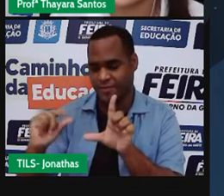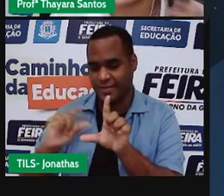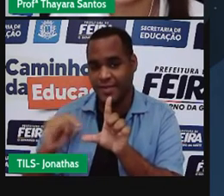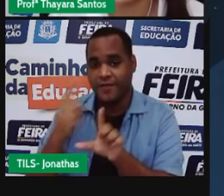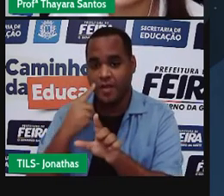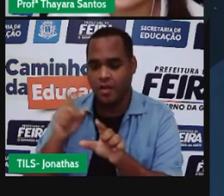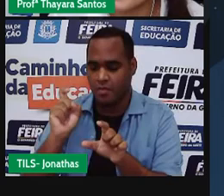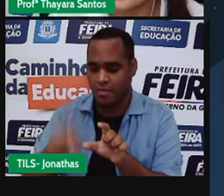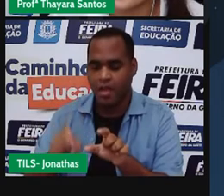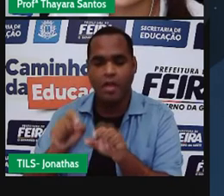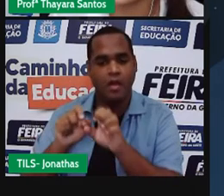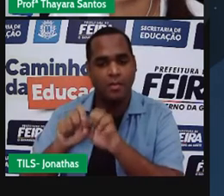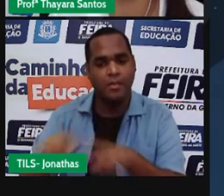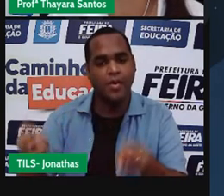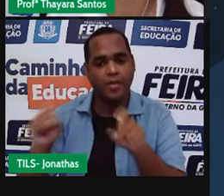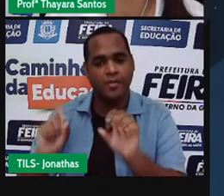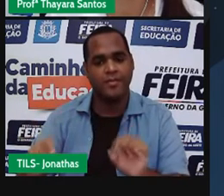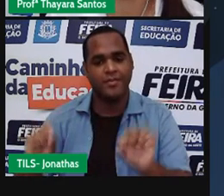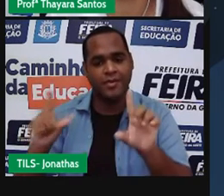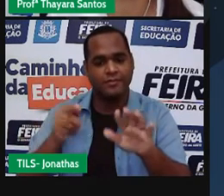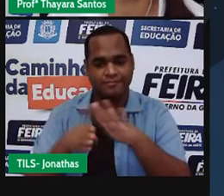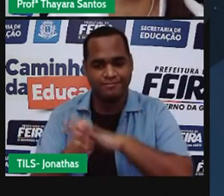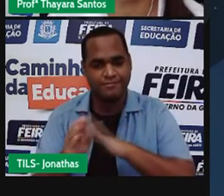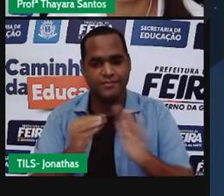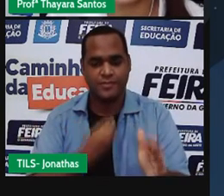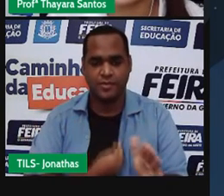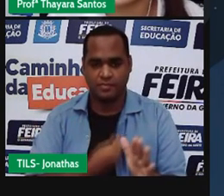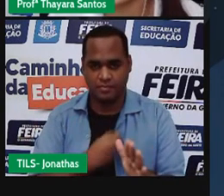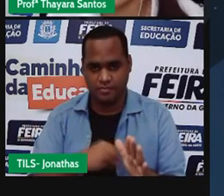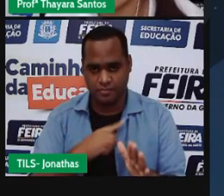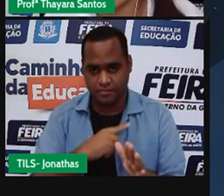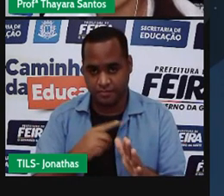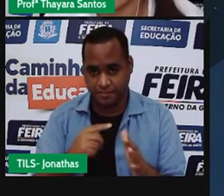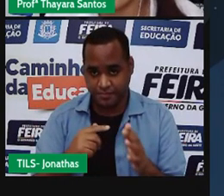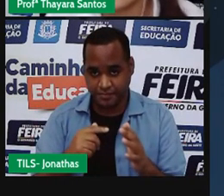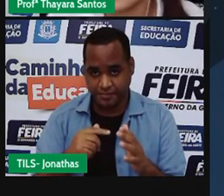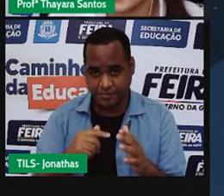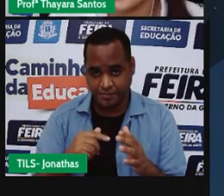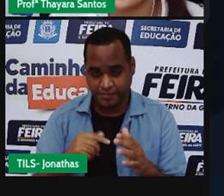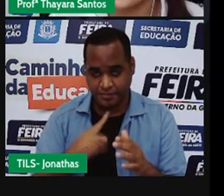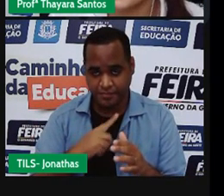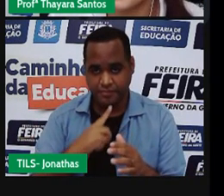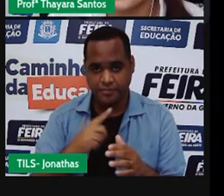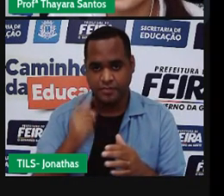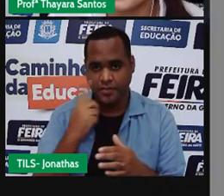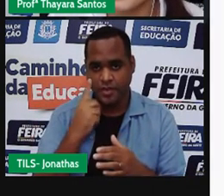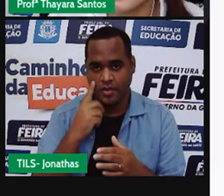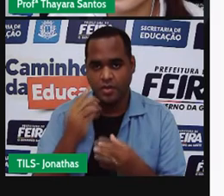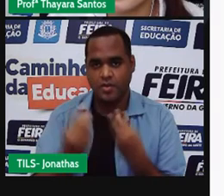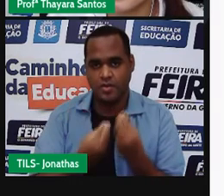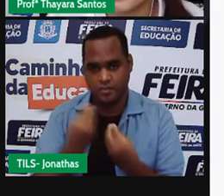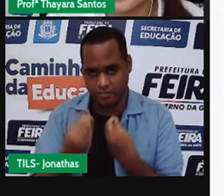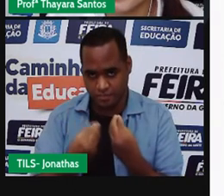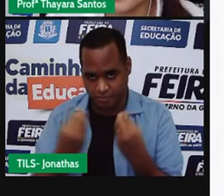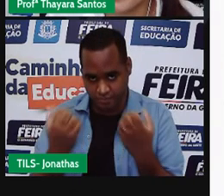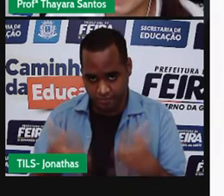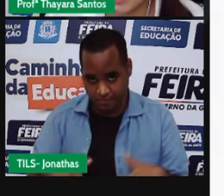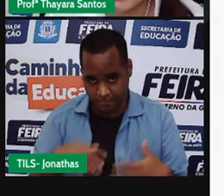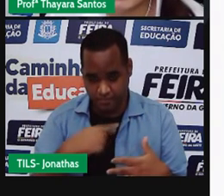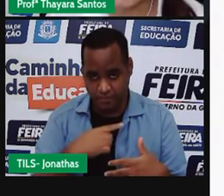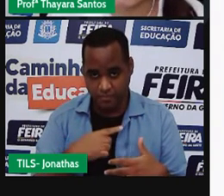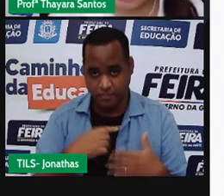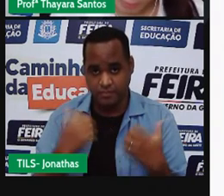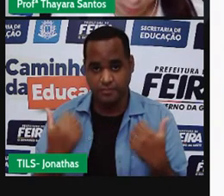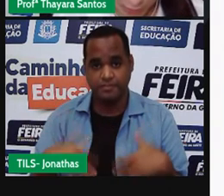vocês vão poder clicar e ter acesso a esse jogo vou ficar aqui só para vocês verem como é que ele vai funcionar e